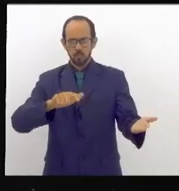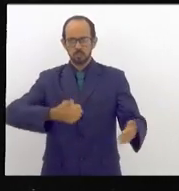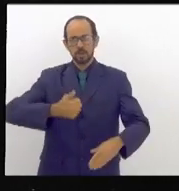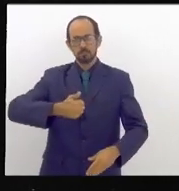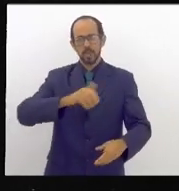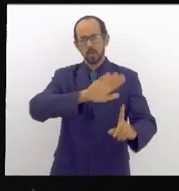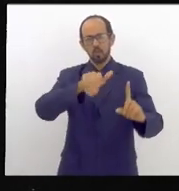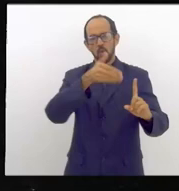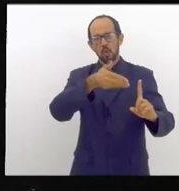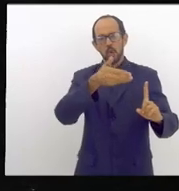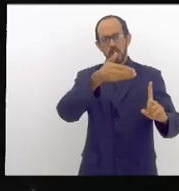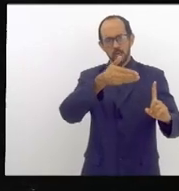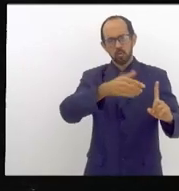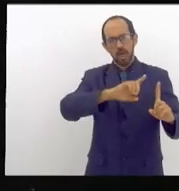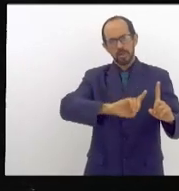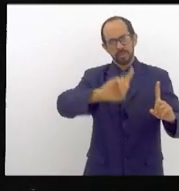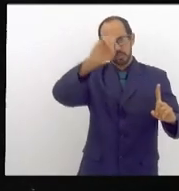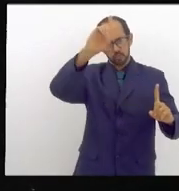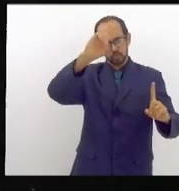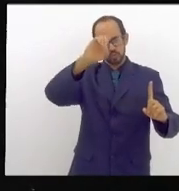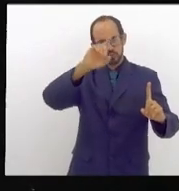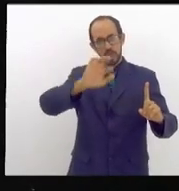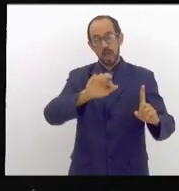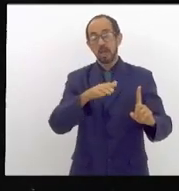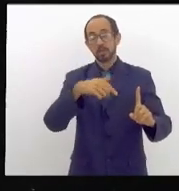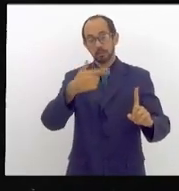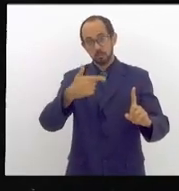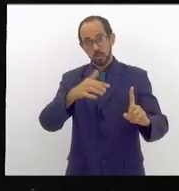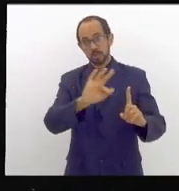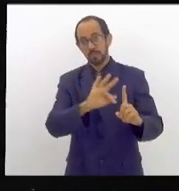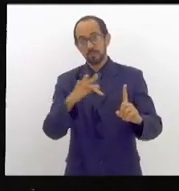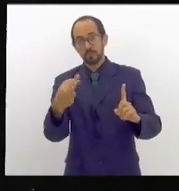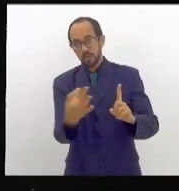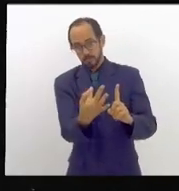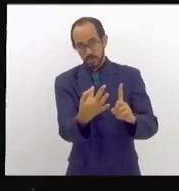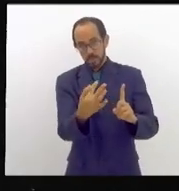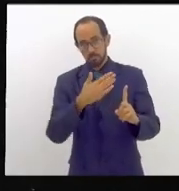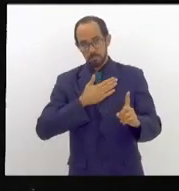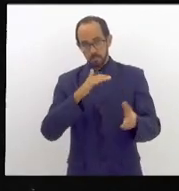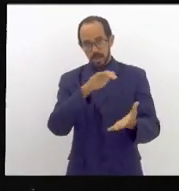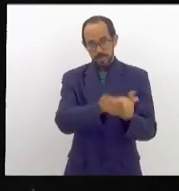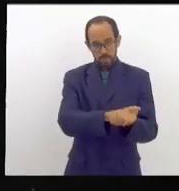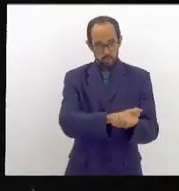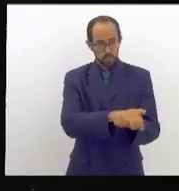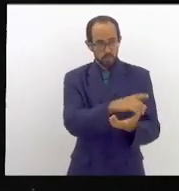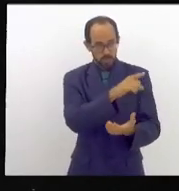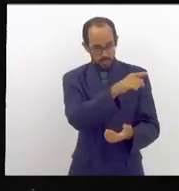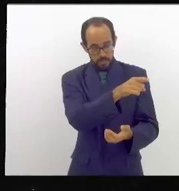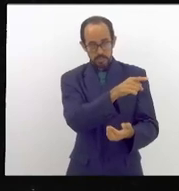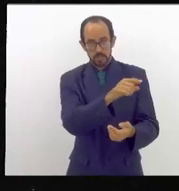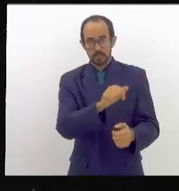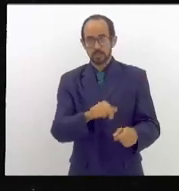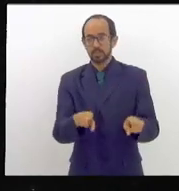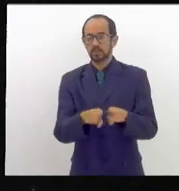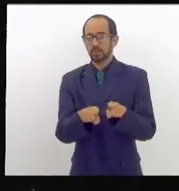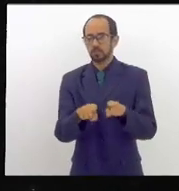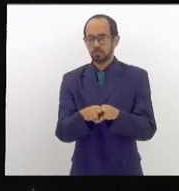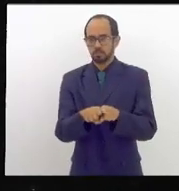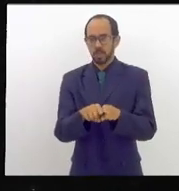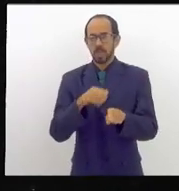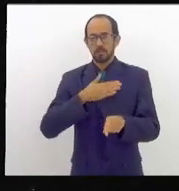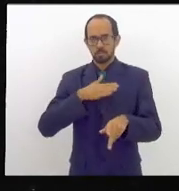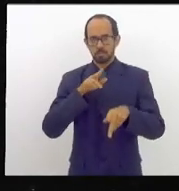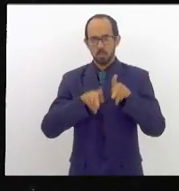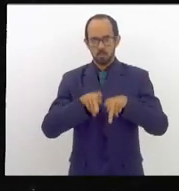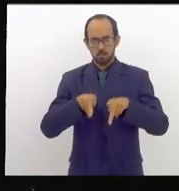honrando a minha família meu marido que tá ali e honrando ao meu povo